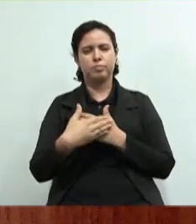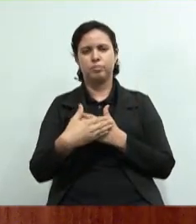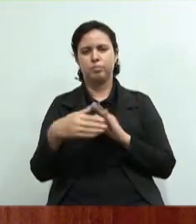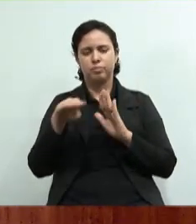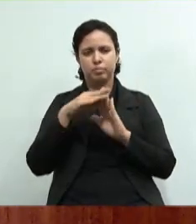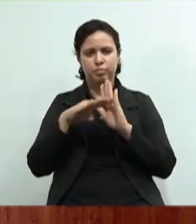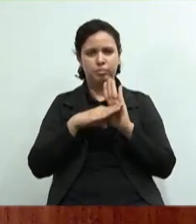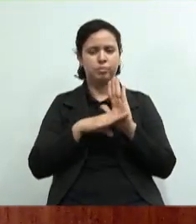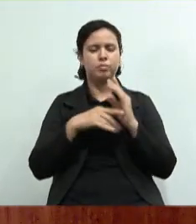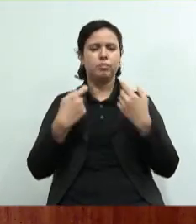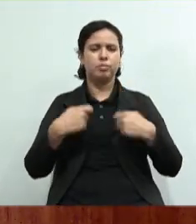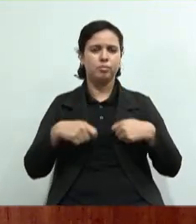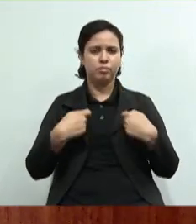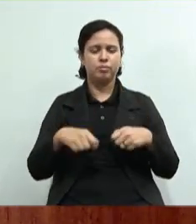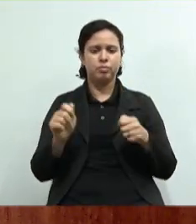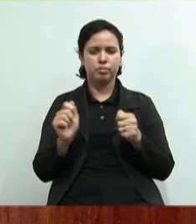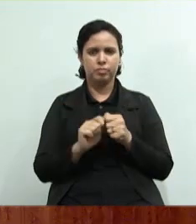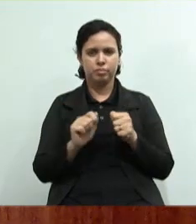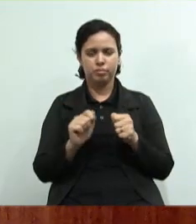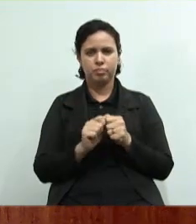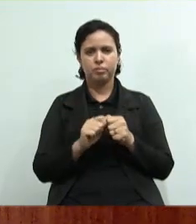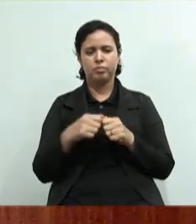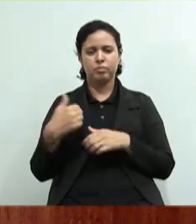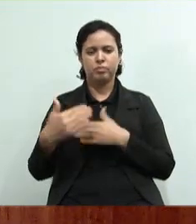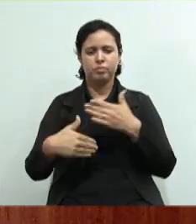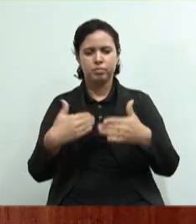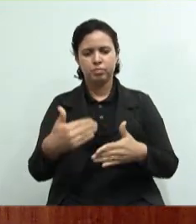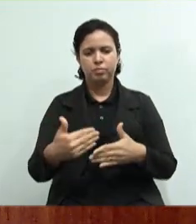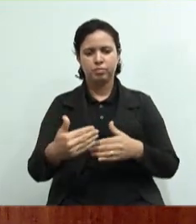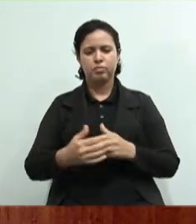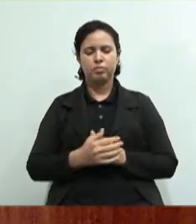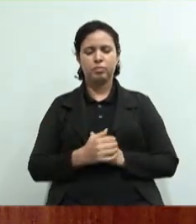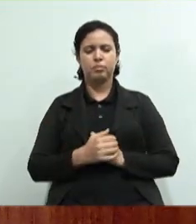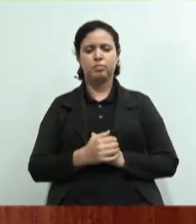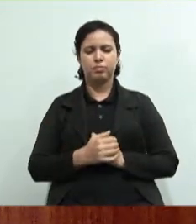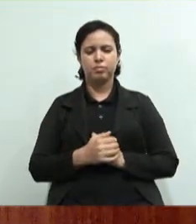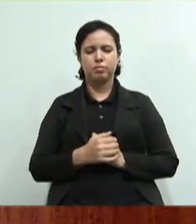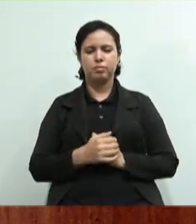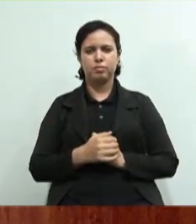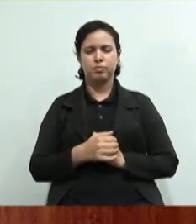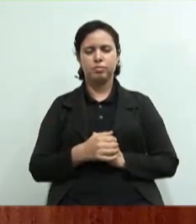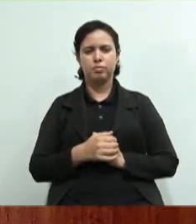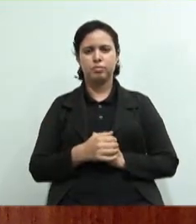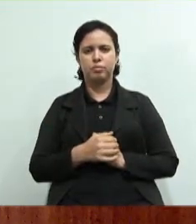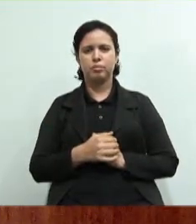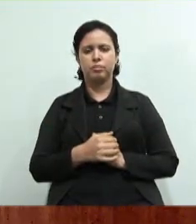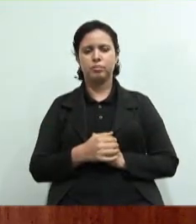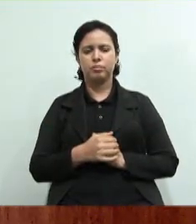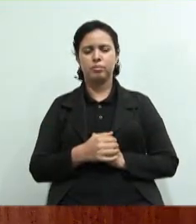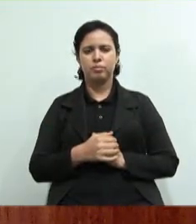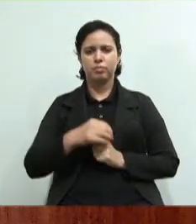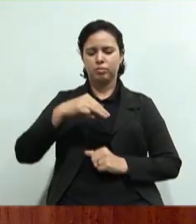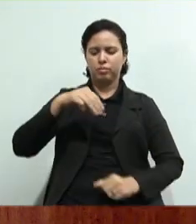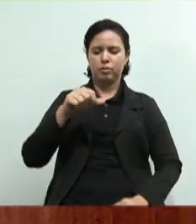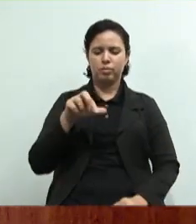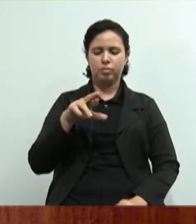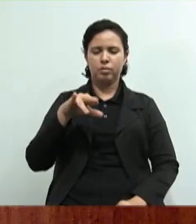necessários para execução de um processo. Essa é a Francine. Tem a